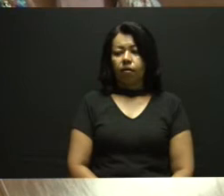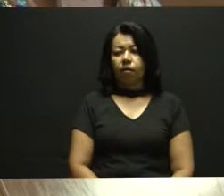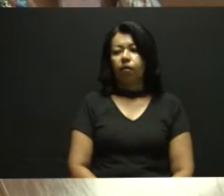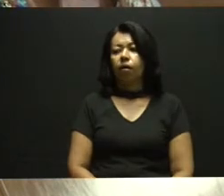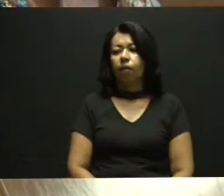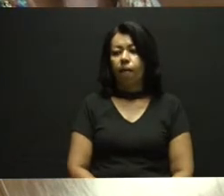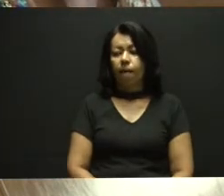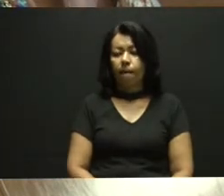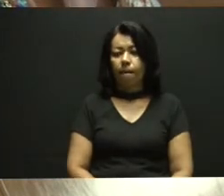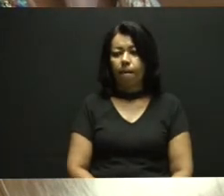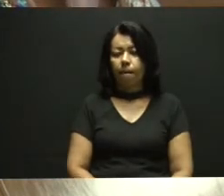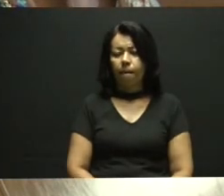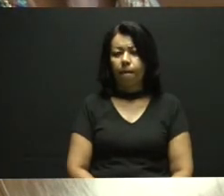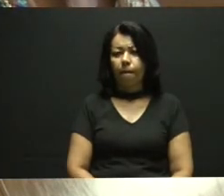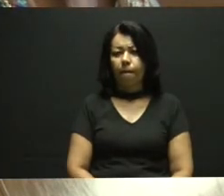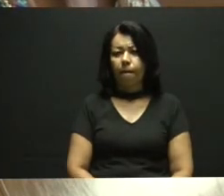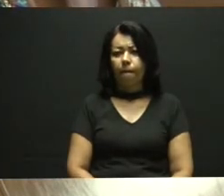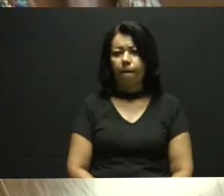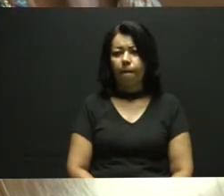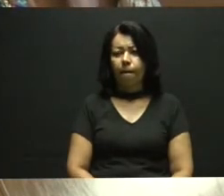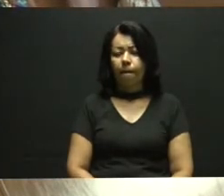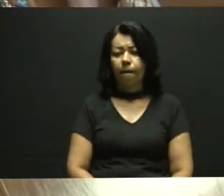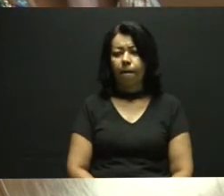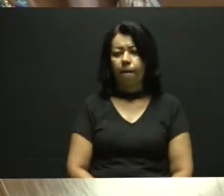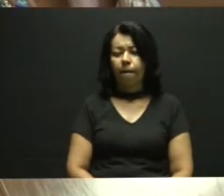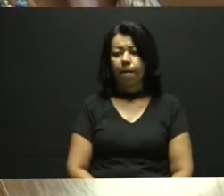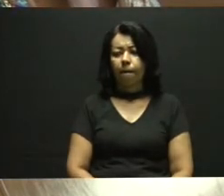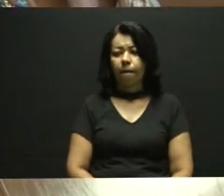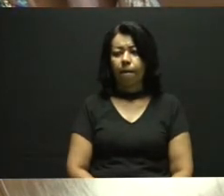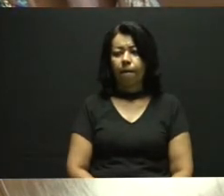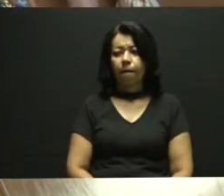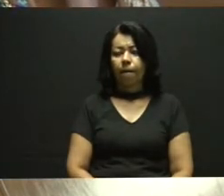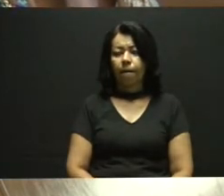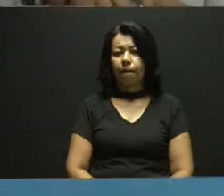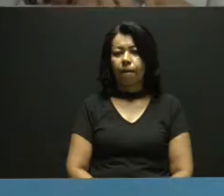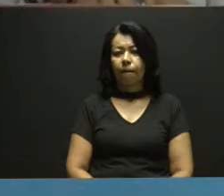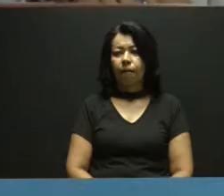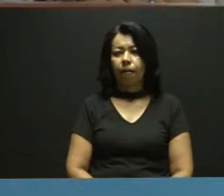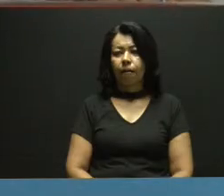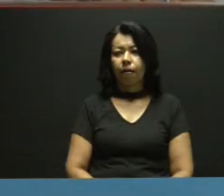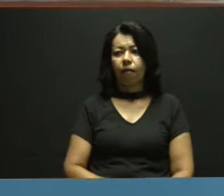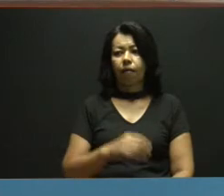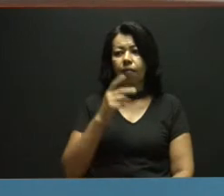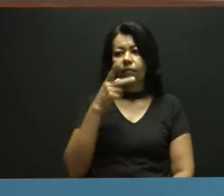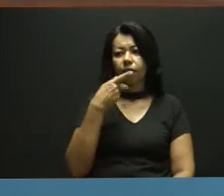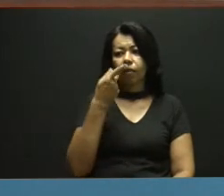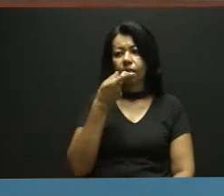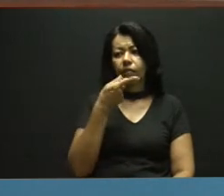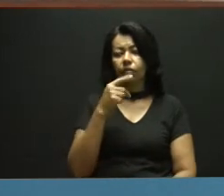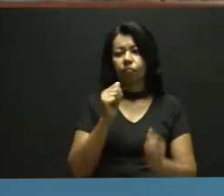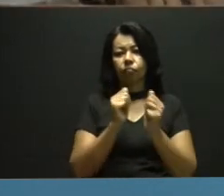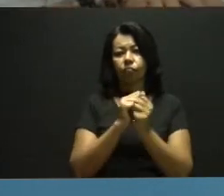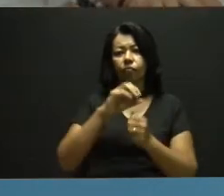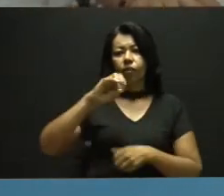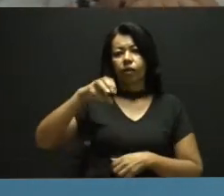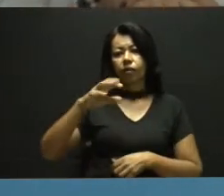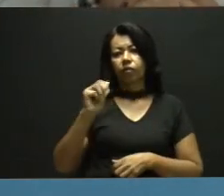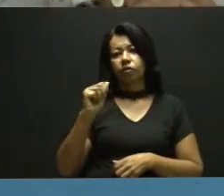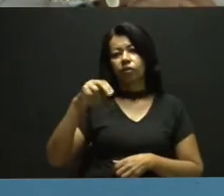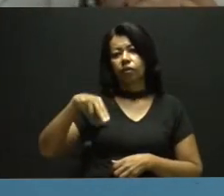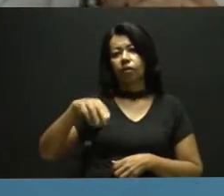eu não concluir né aí eu falei com a janete pietá ea nossa banda